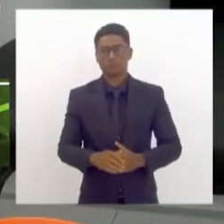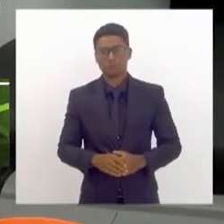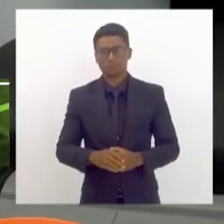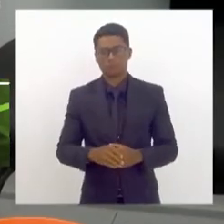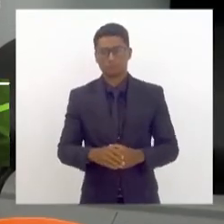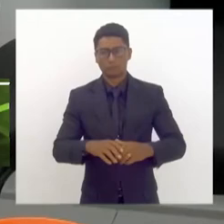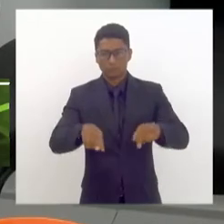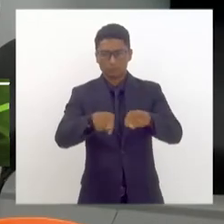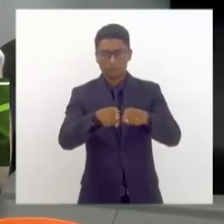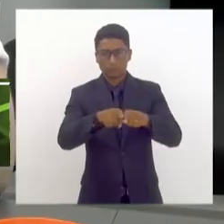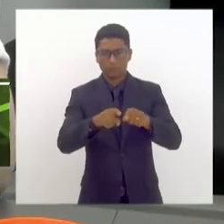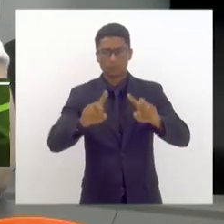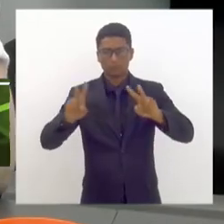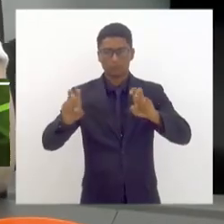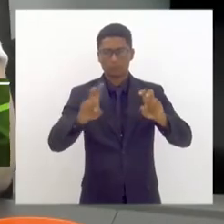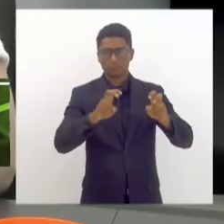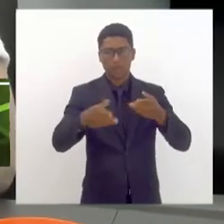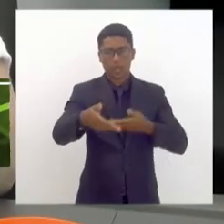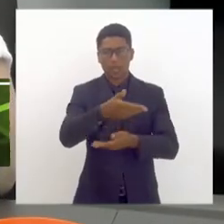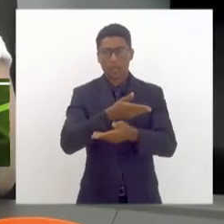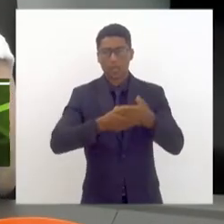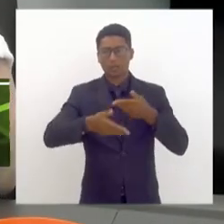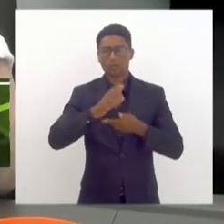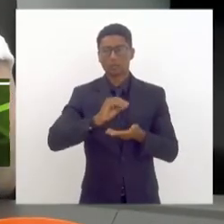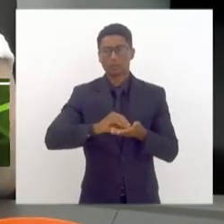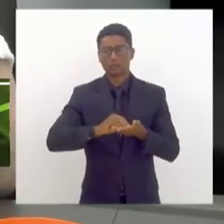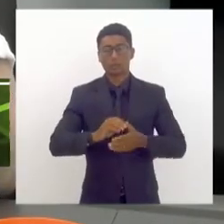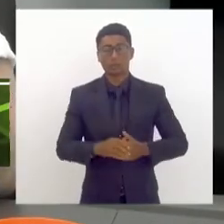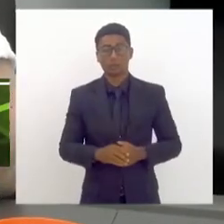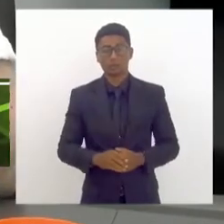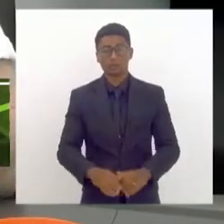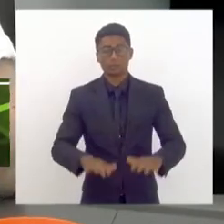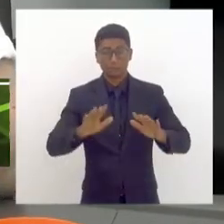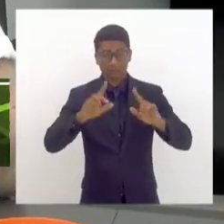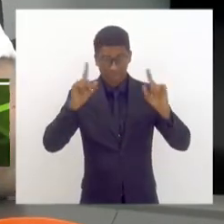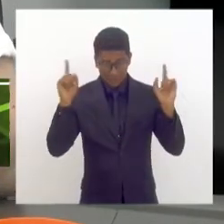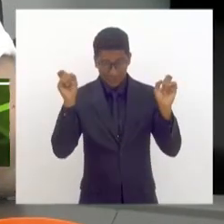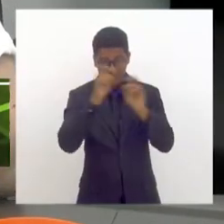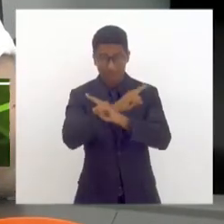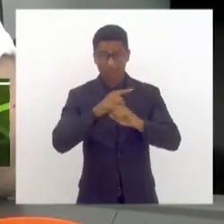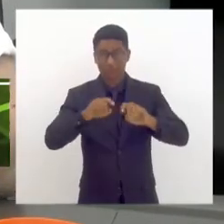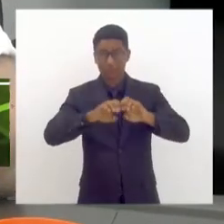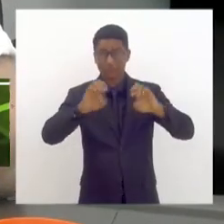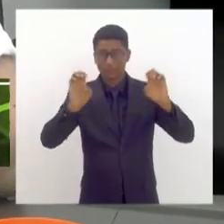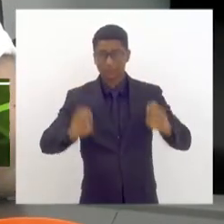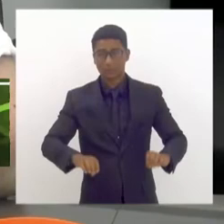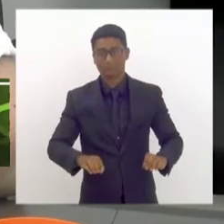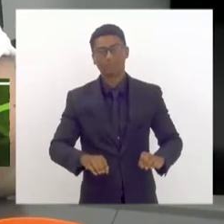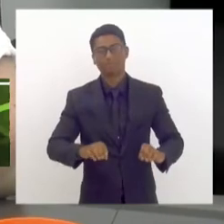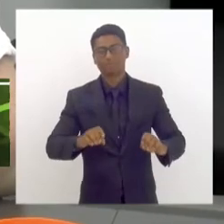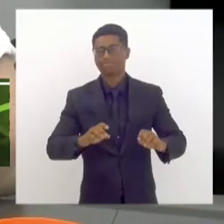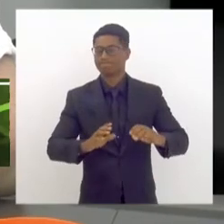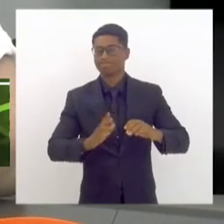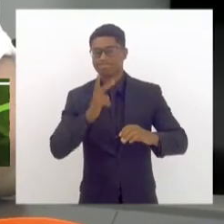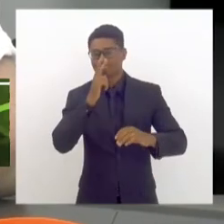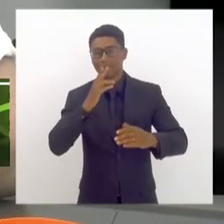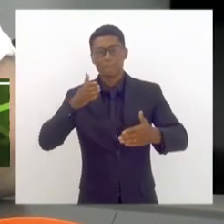transição entre temas e questões, mas as dificuldades estruturais, elas são um impedimento